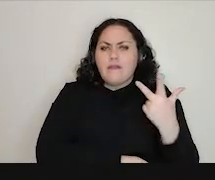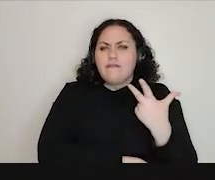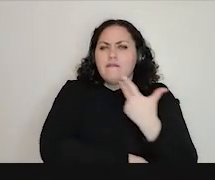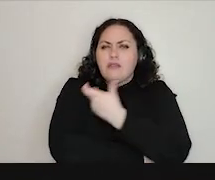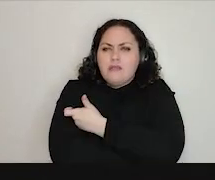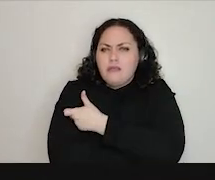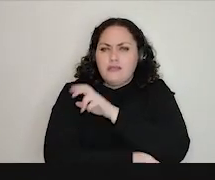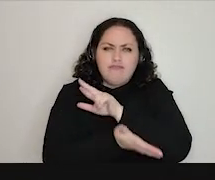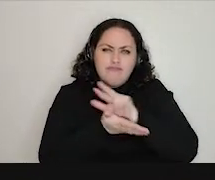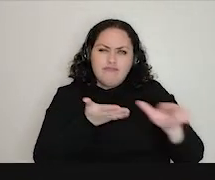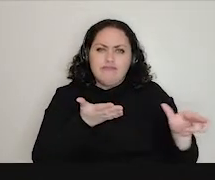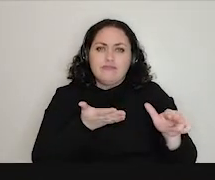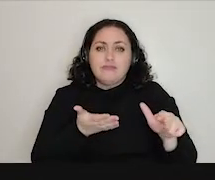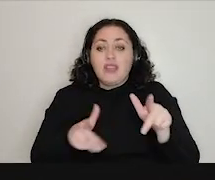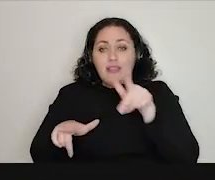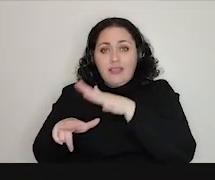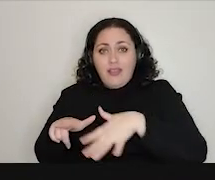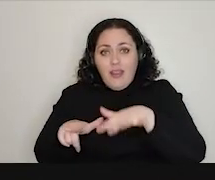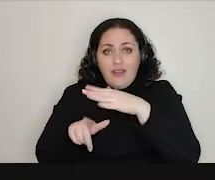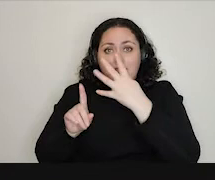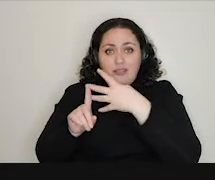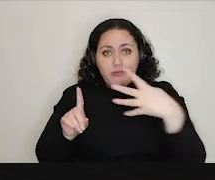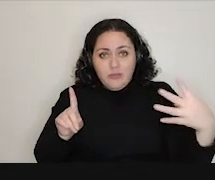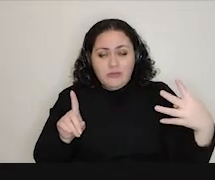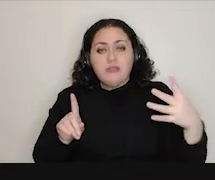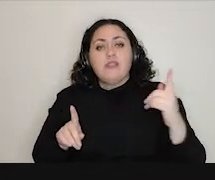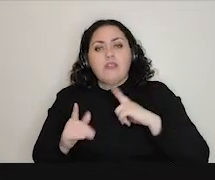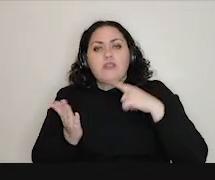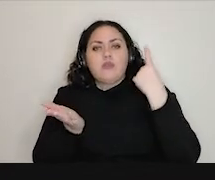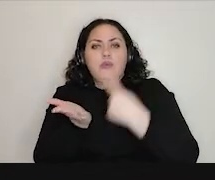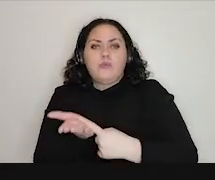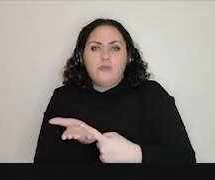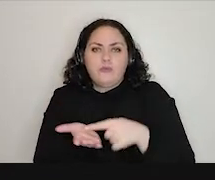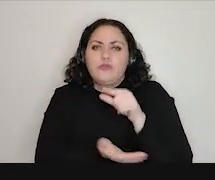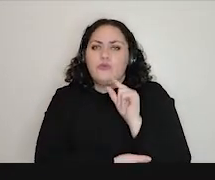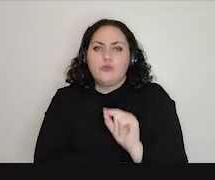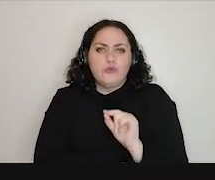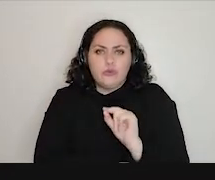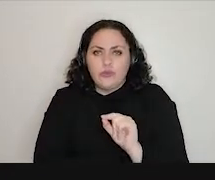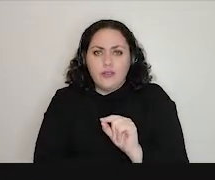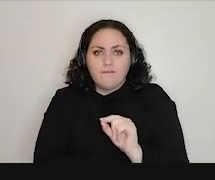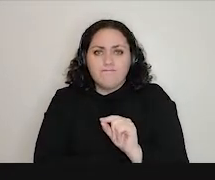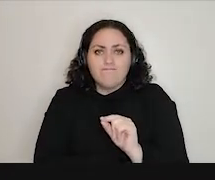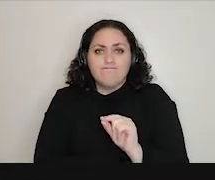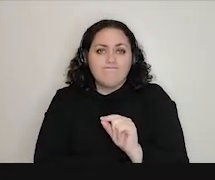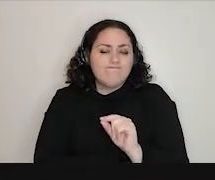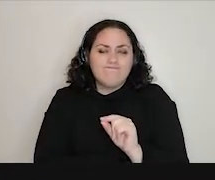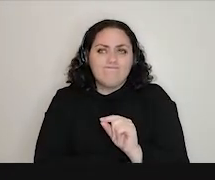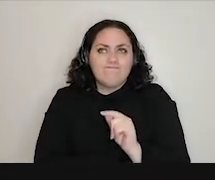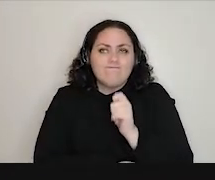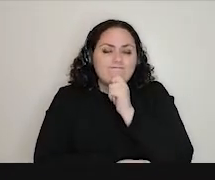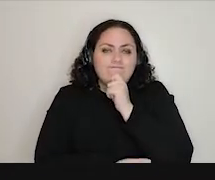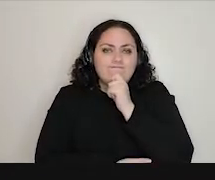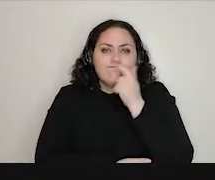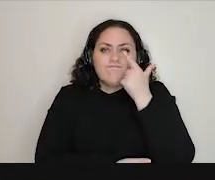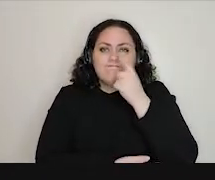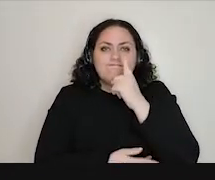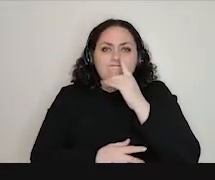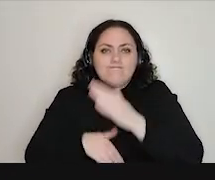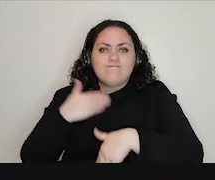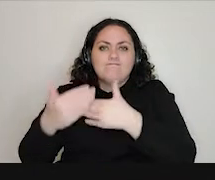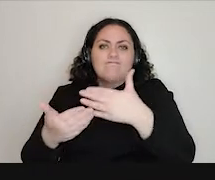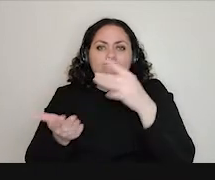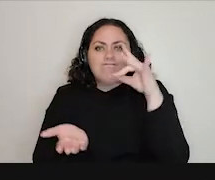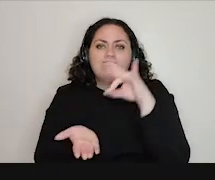da temática LGBTQIA+, a gente tem um compromisso que ainda não se concretizou, que a gente ainda não